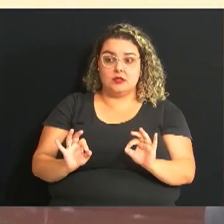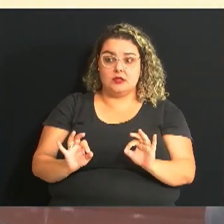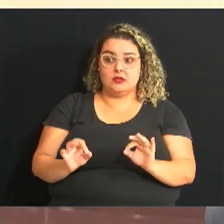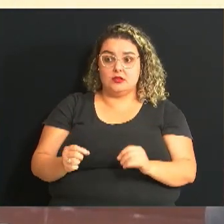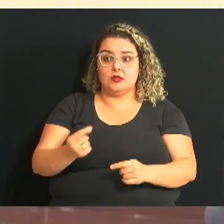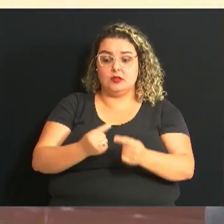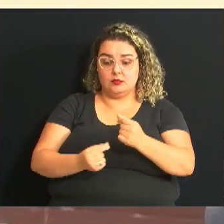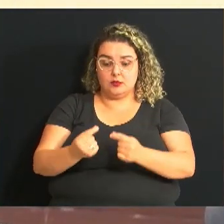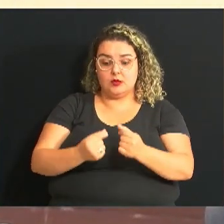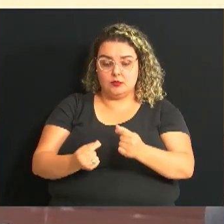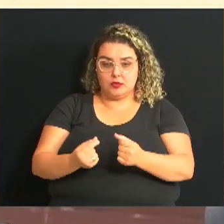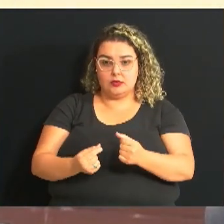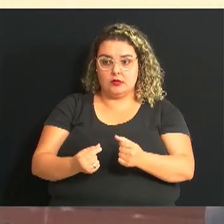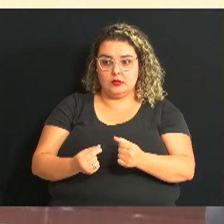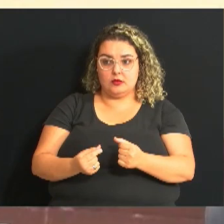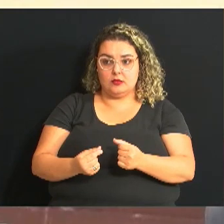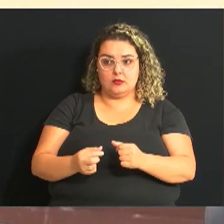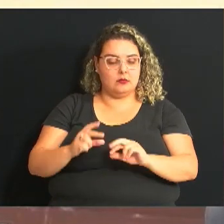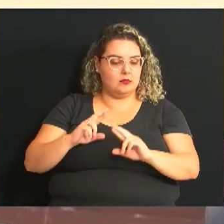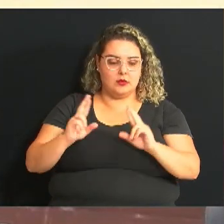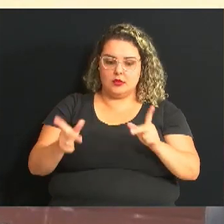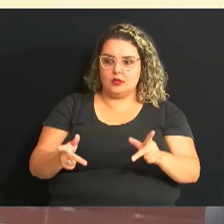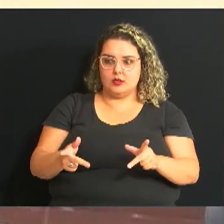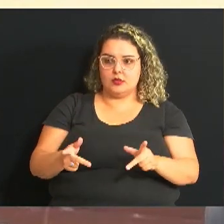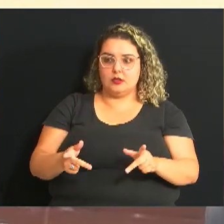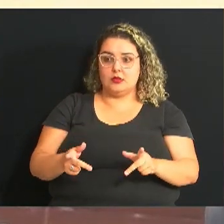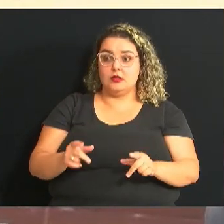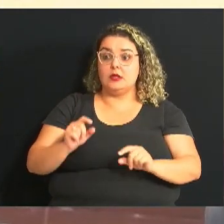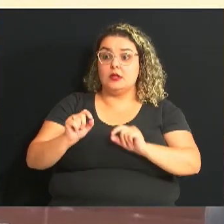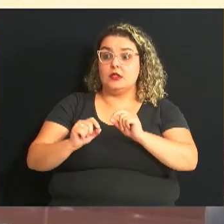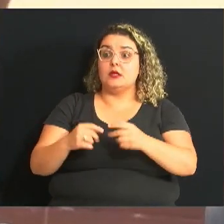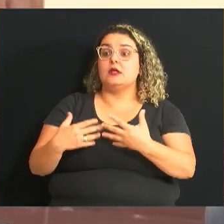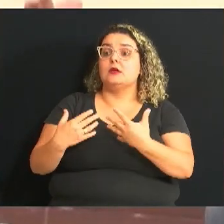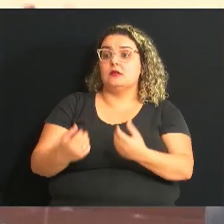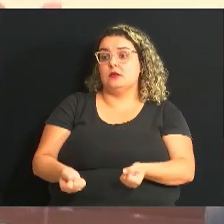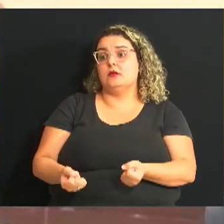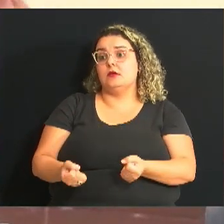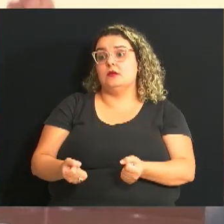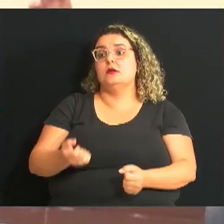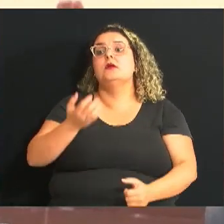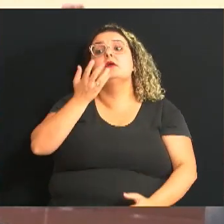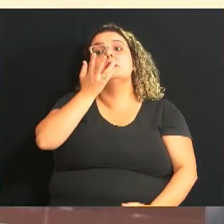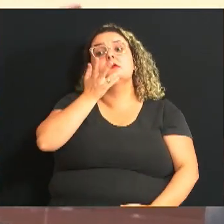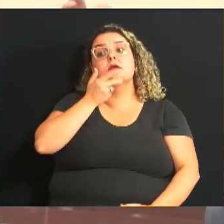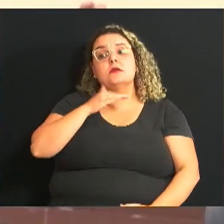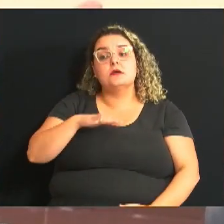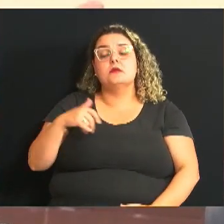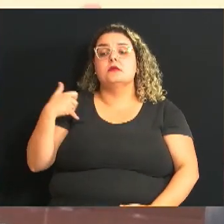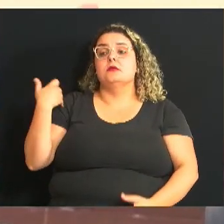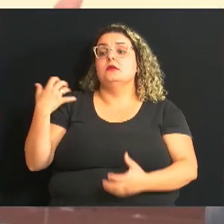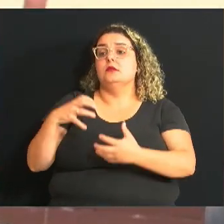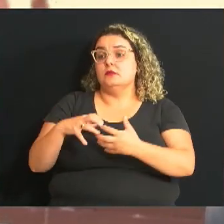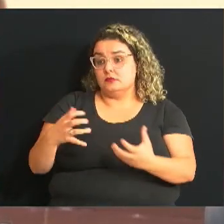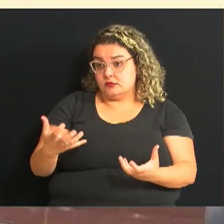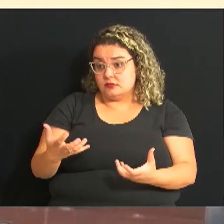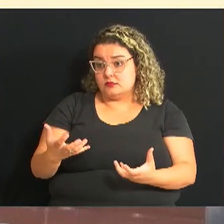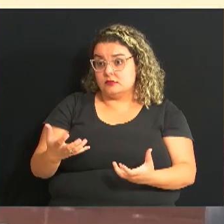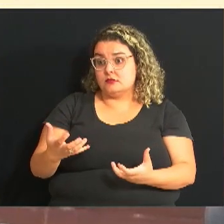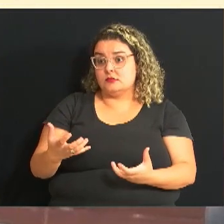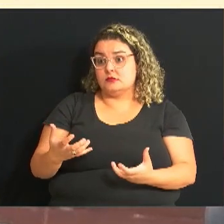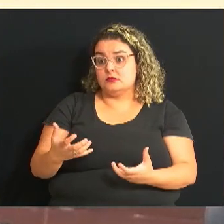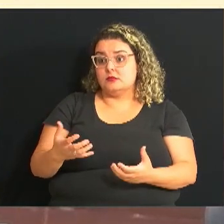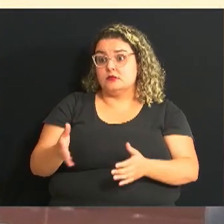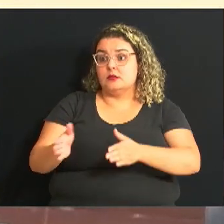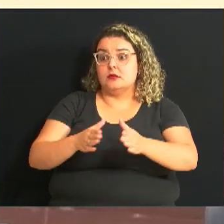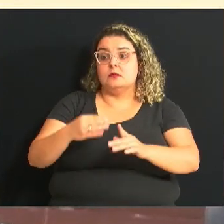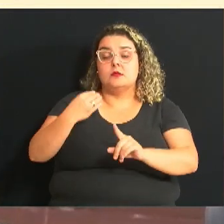financeiros. Muito pelo contrário. E quem ganha? Ganham as crianças e ganham as pessoas idosas em situação